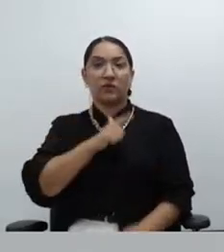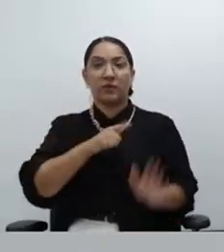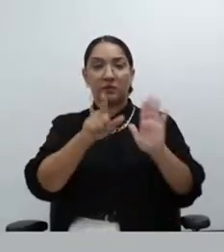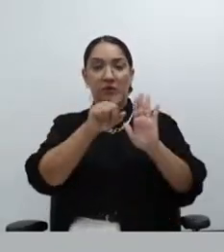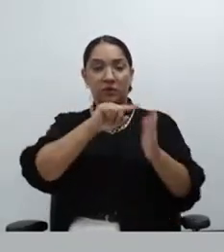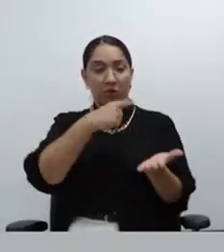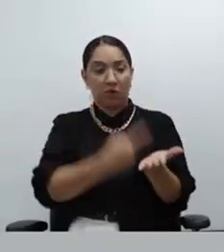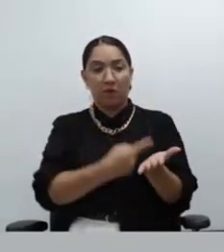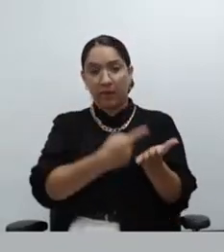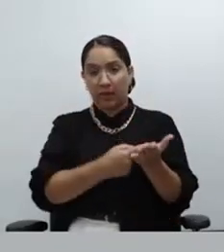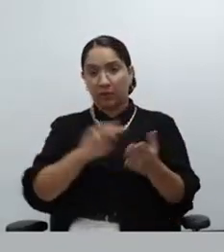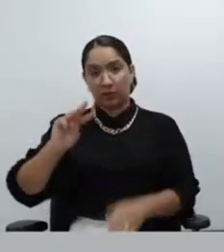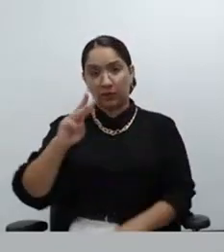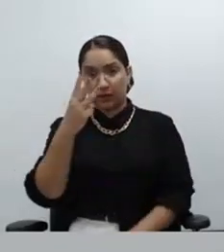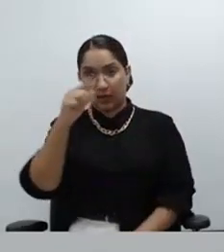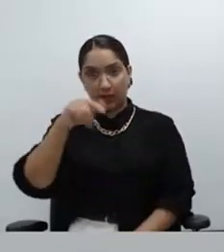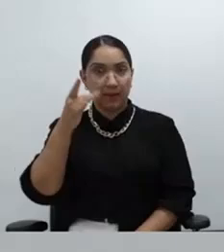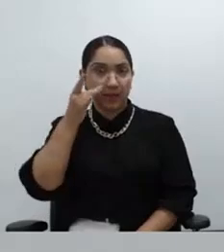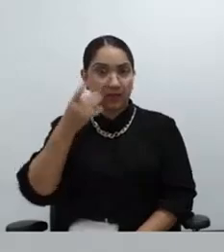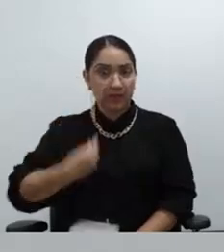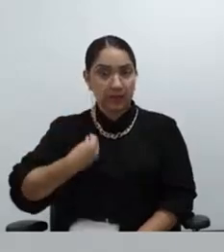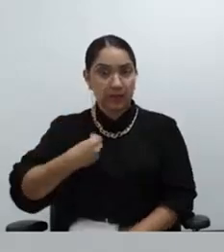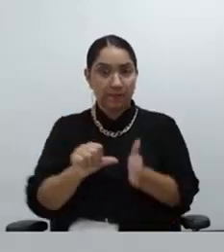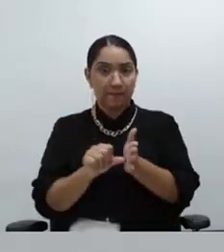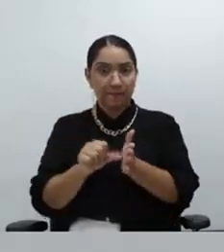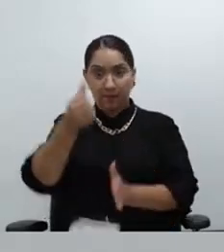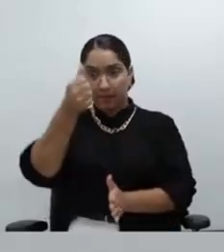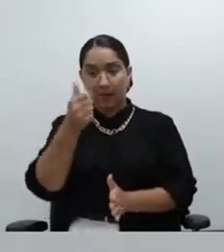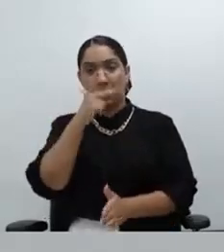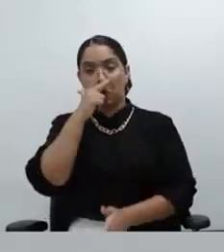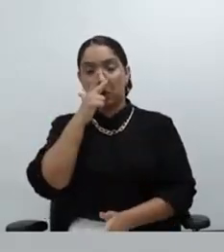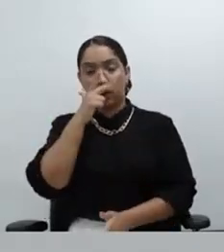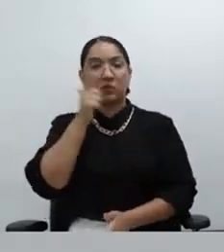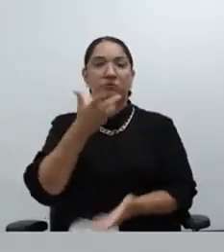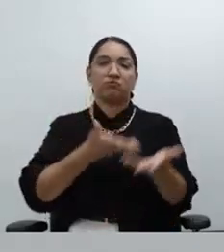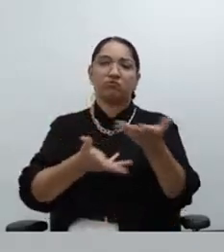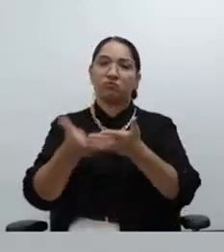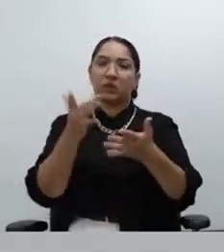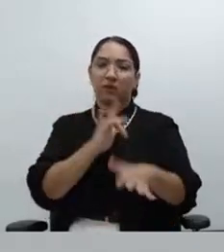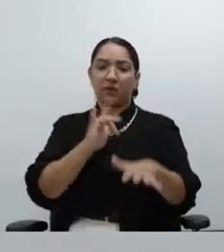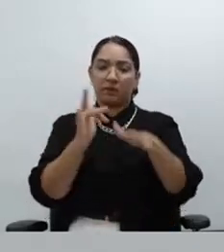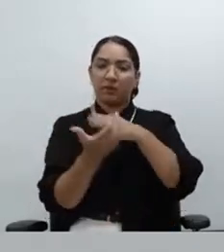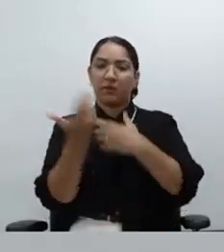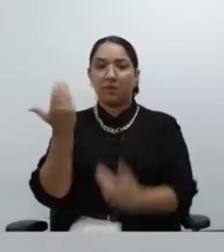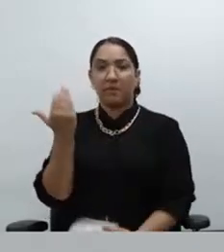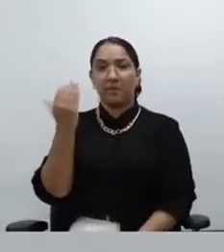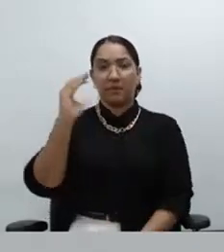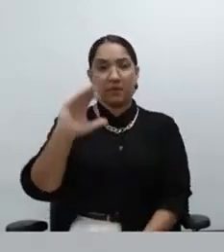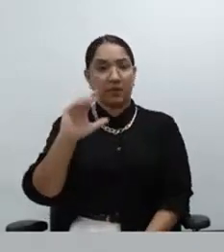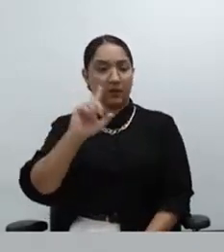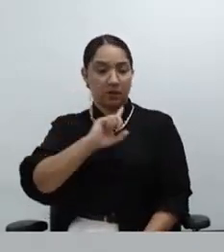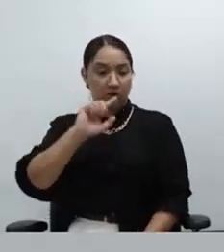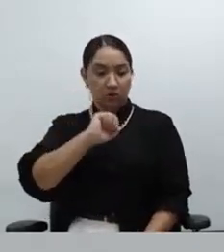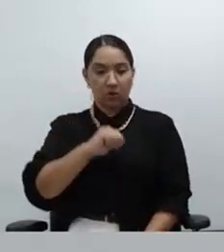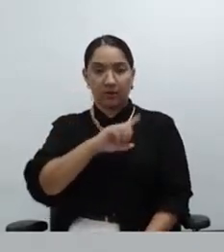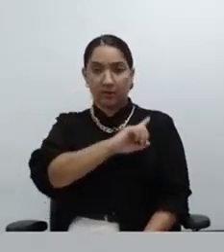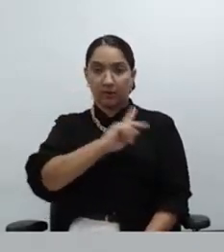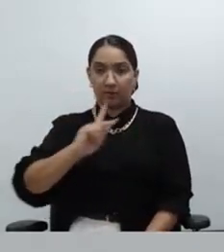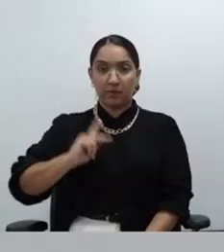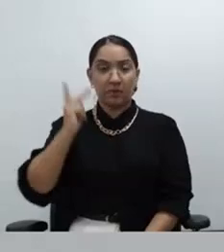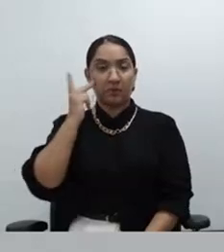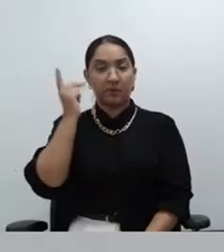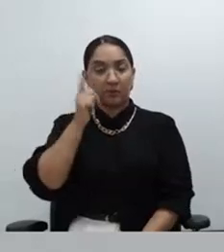Geral. A primeira delas, eu acho que a gente fez até o compartilhamento nas redes sociais da Defensoria Pública do Estado de São Paulo. Nós recebemos